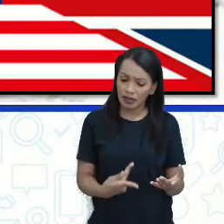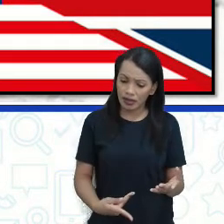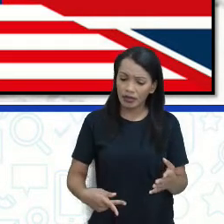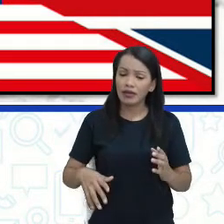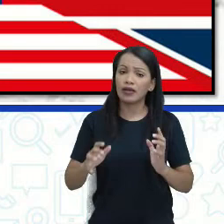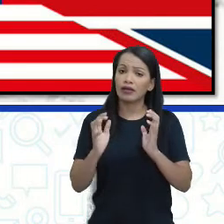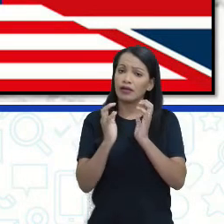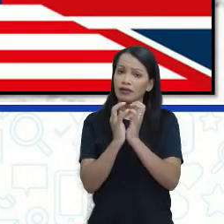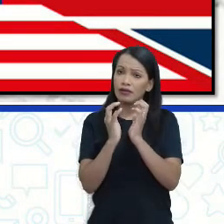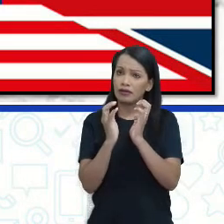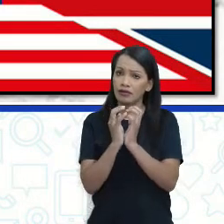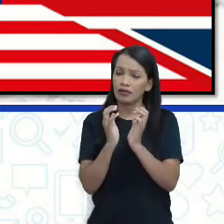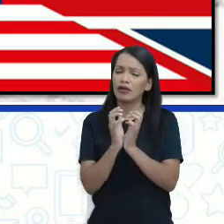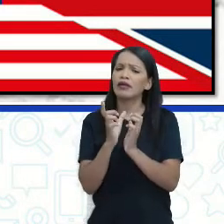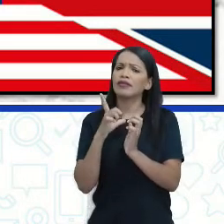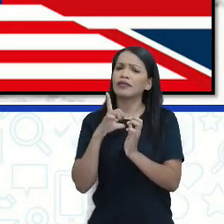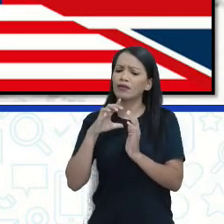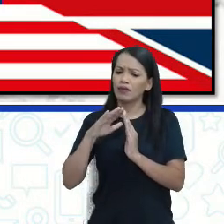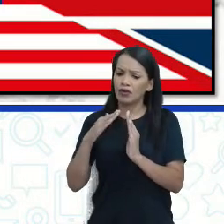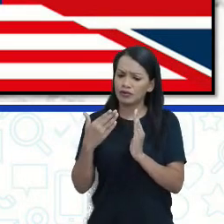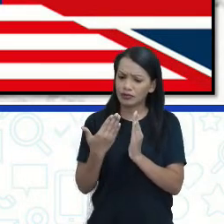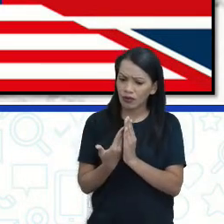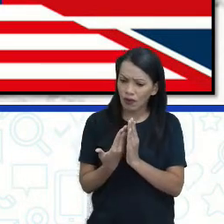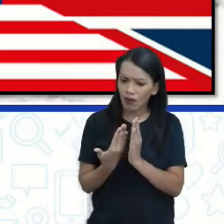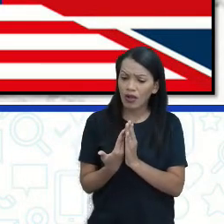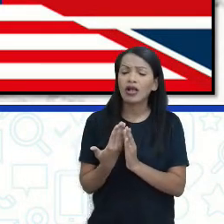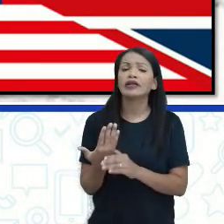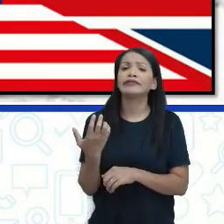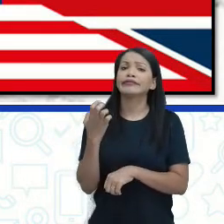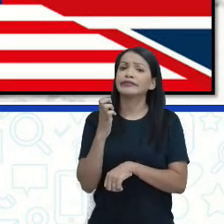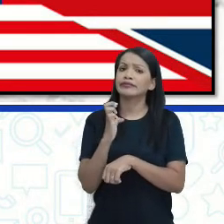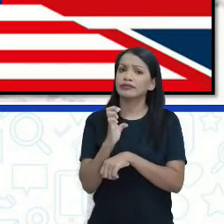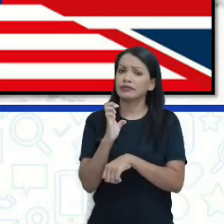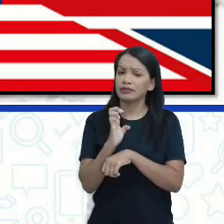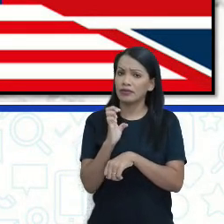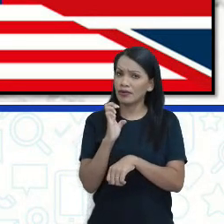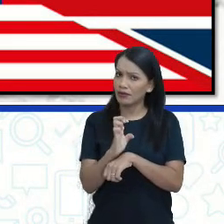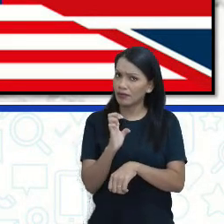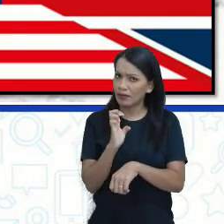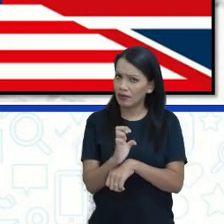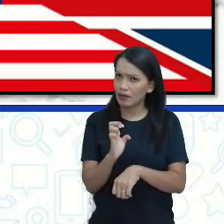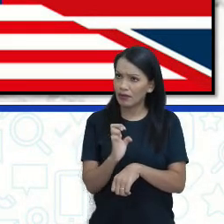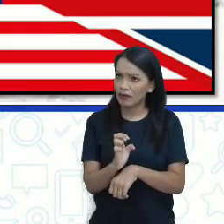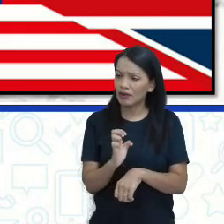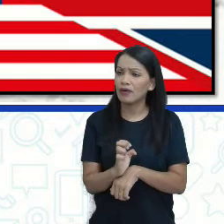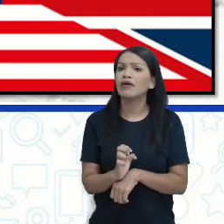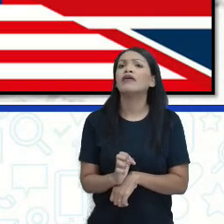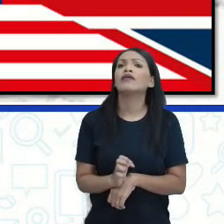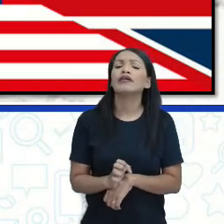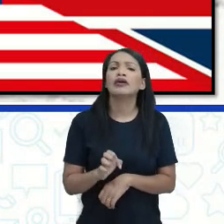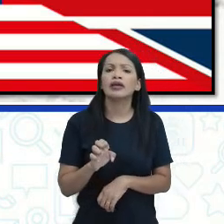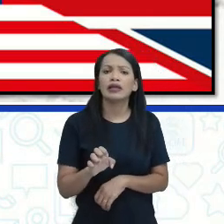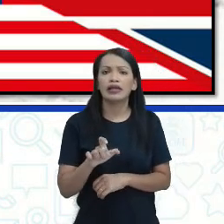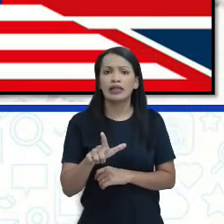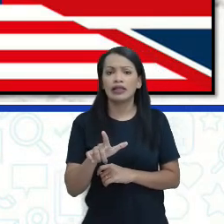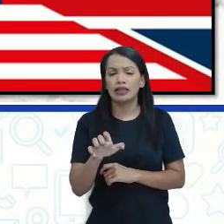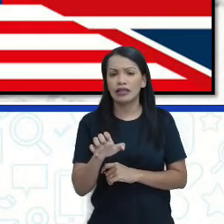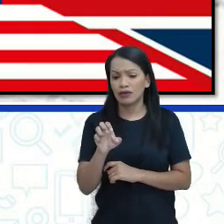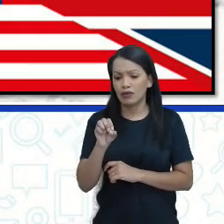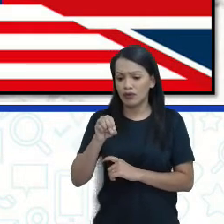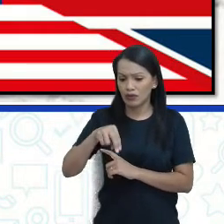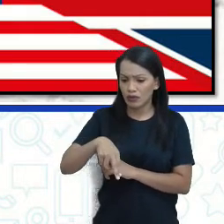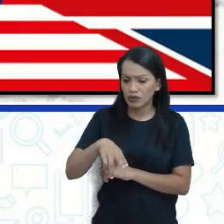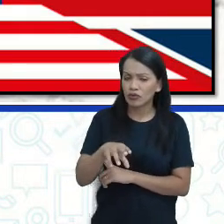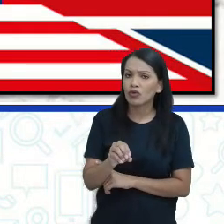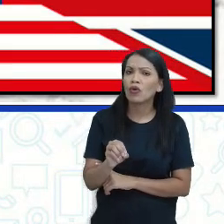bairro do Ipicep, existe uma escola estadual chamada Escola Estadual Eleanor Roosevelt, né?